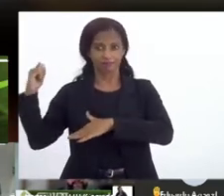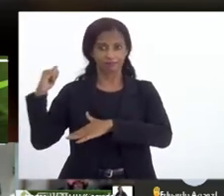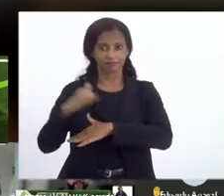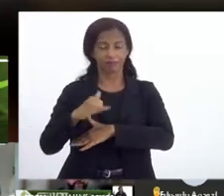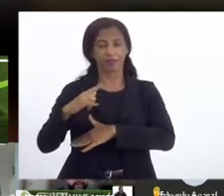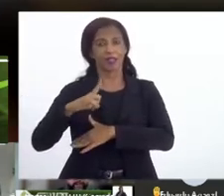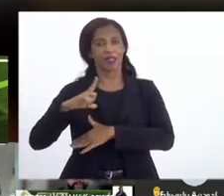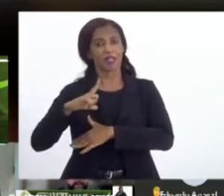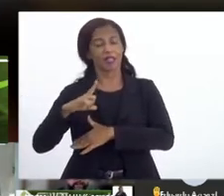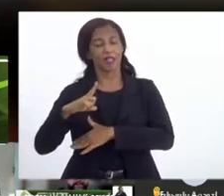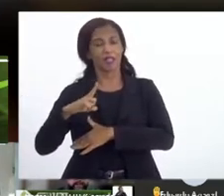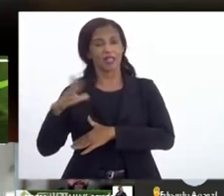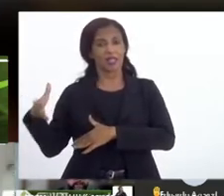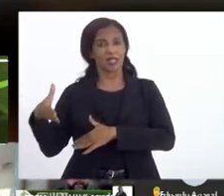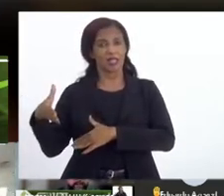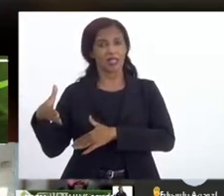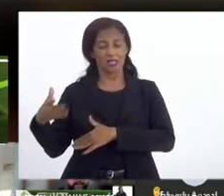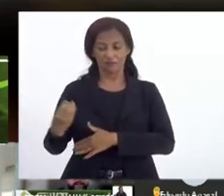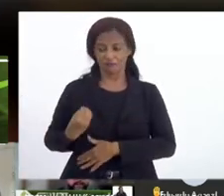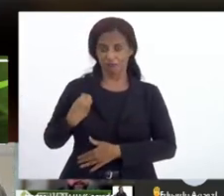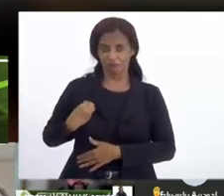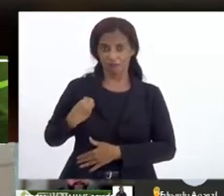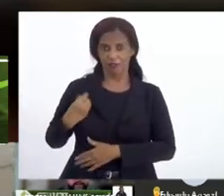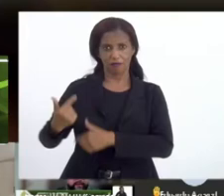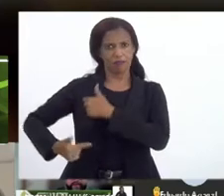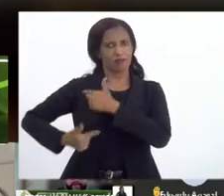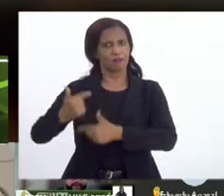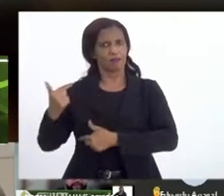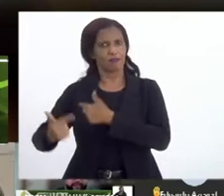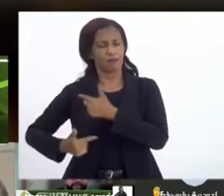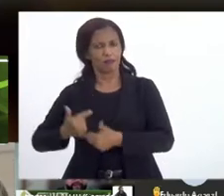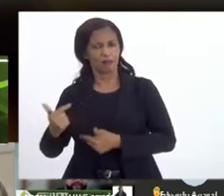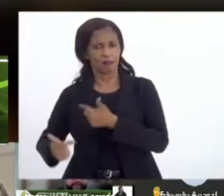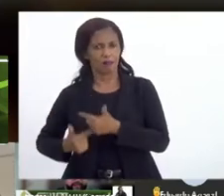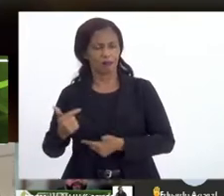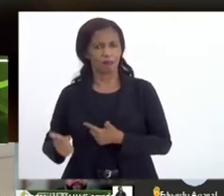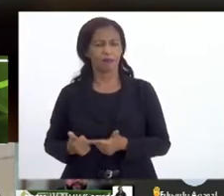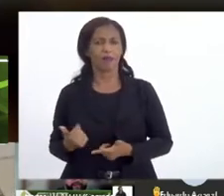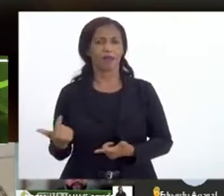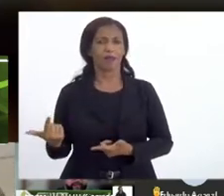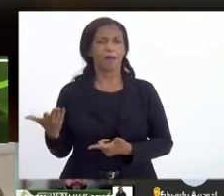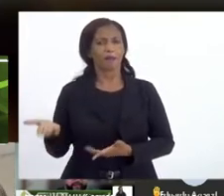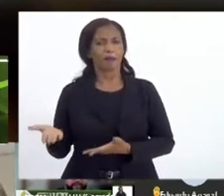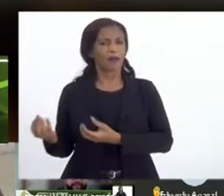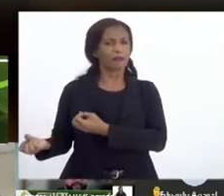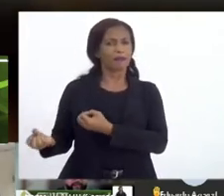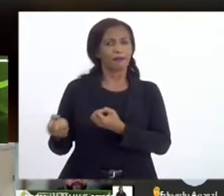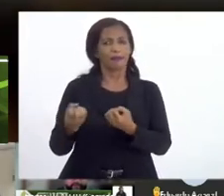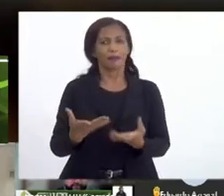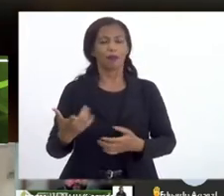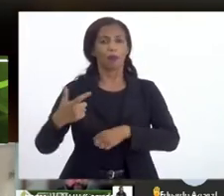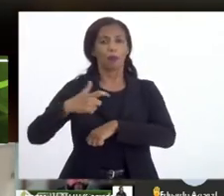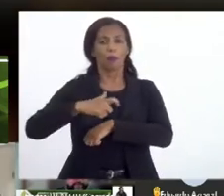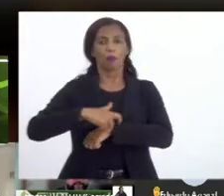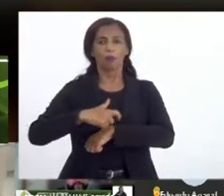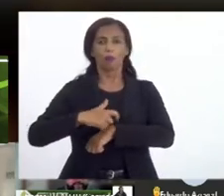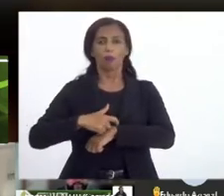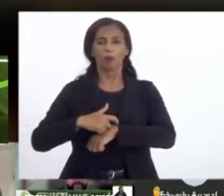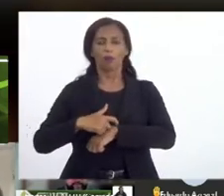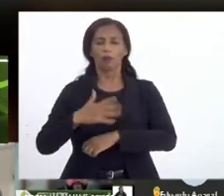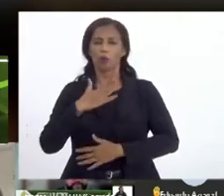manter essas rotas vivas, ativas, para que gere um momento